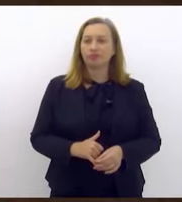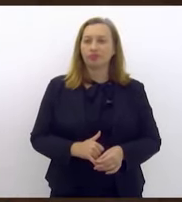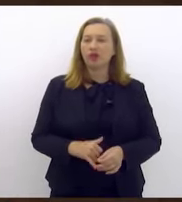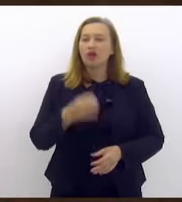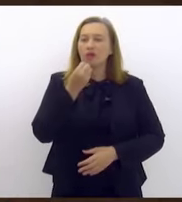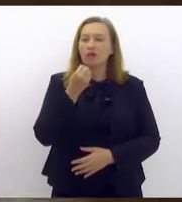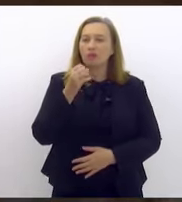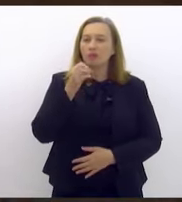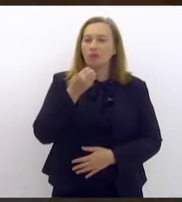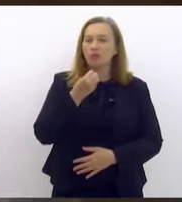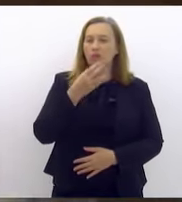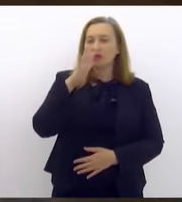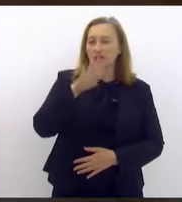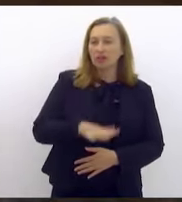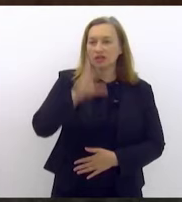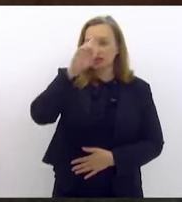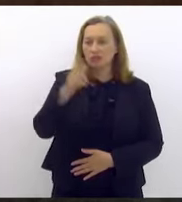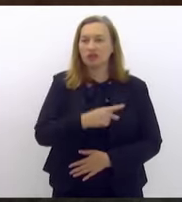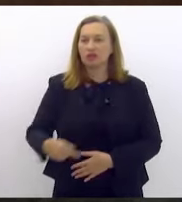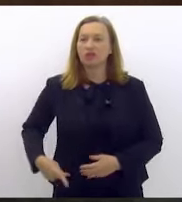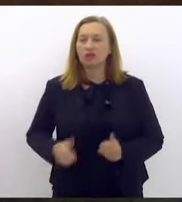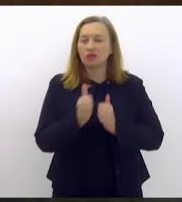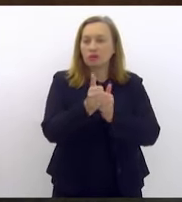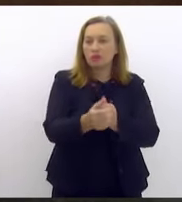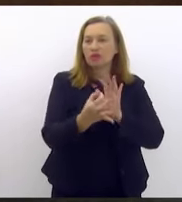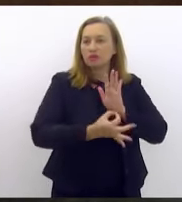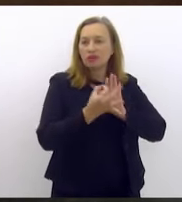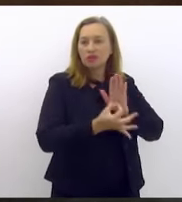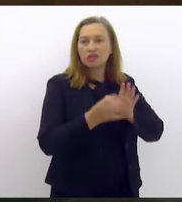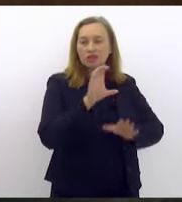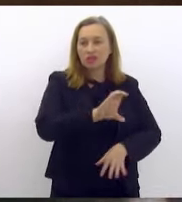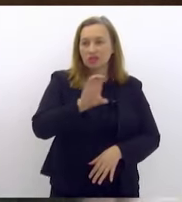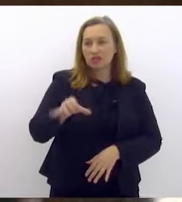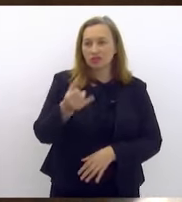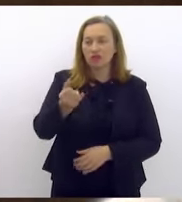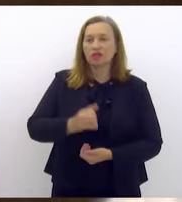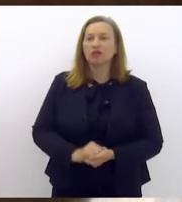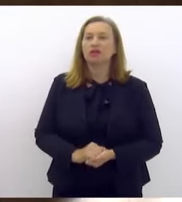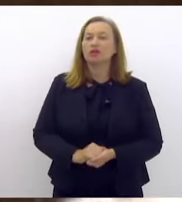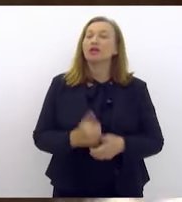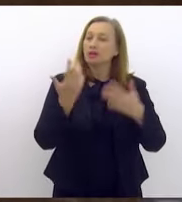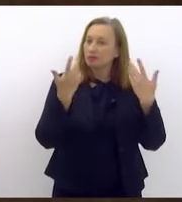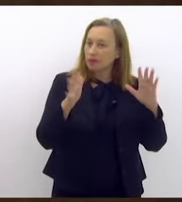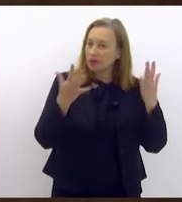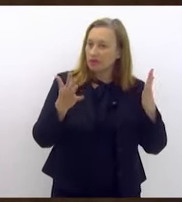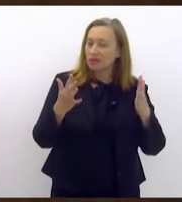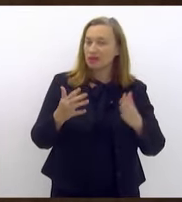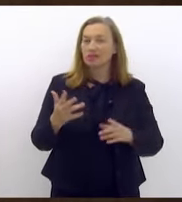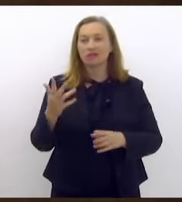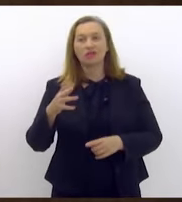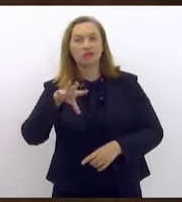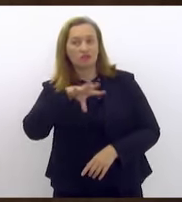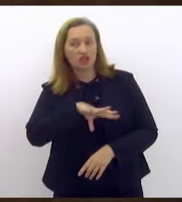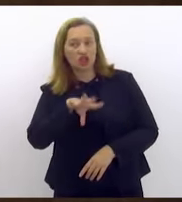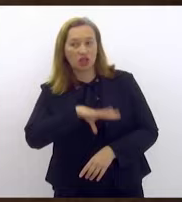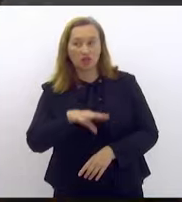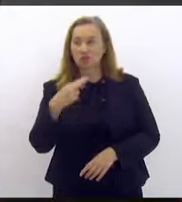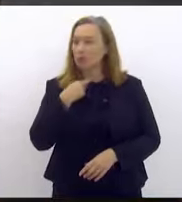Boa tarde, presidente. Acompanho o parecer da CCJ. E saudações vascaínas, não podia esquecer,